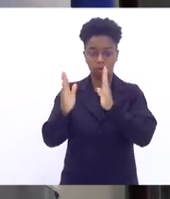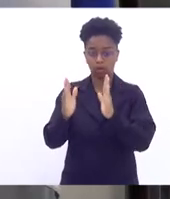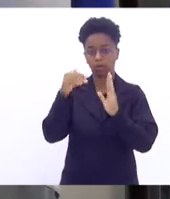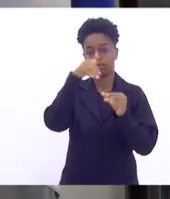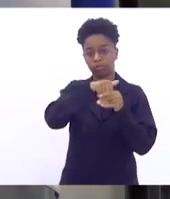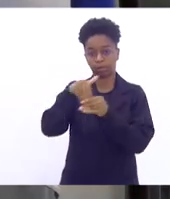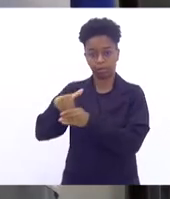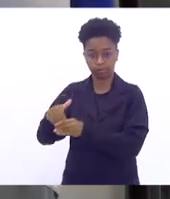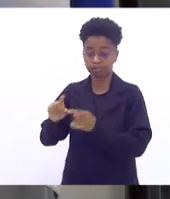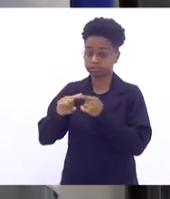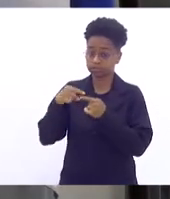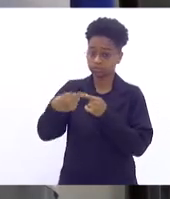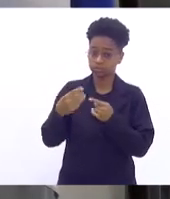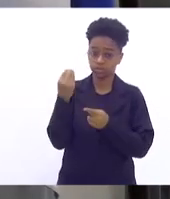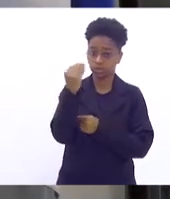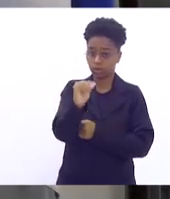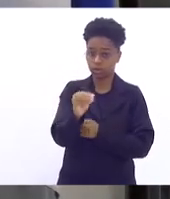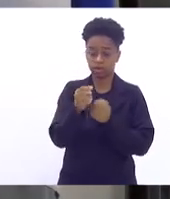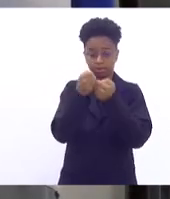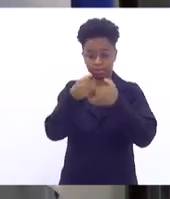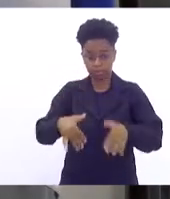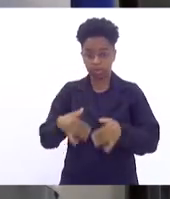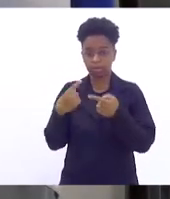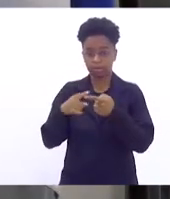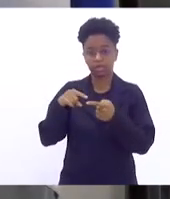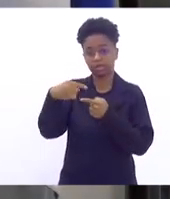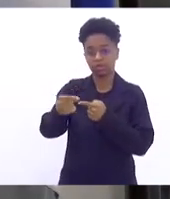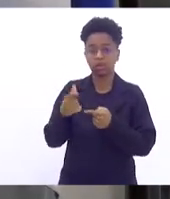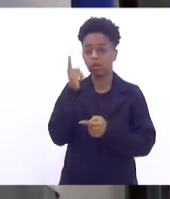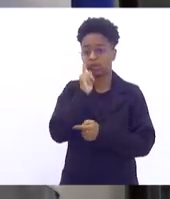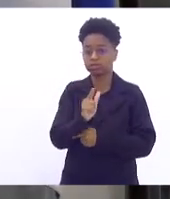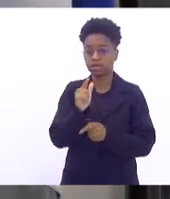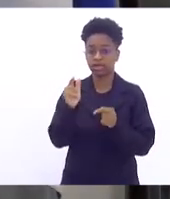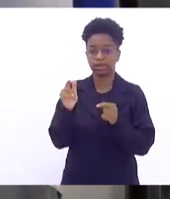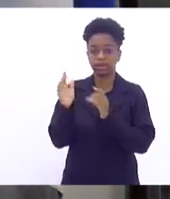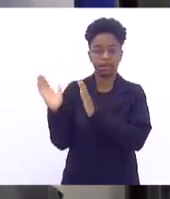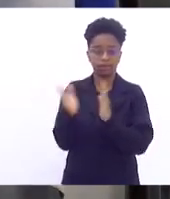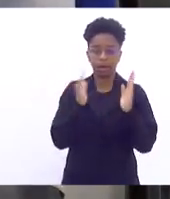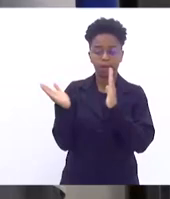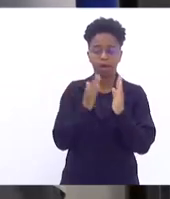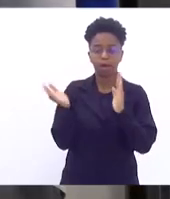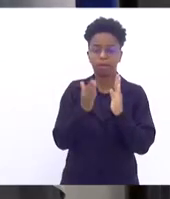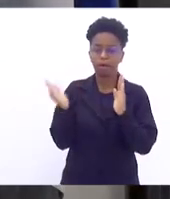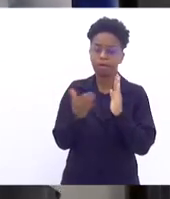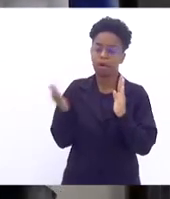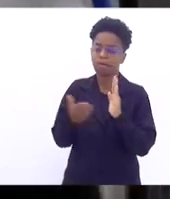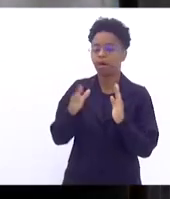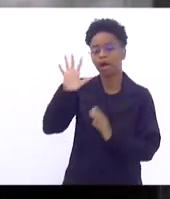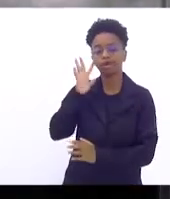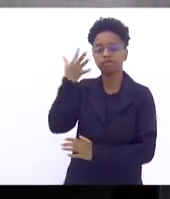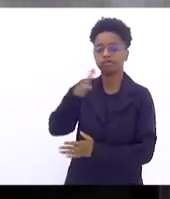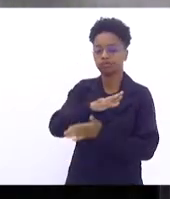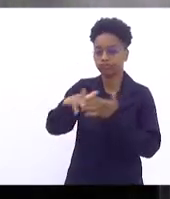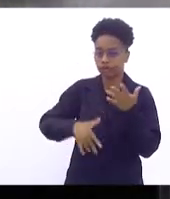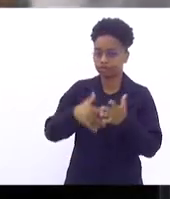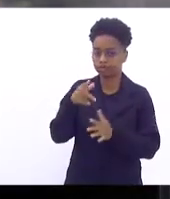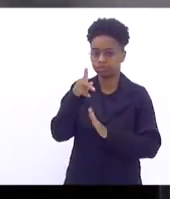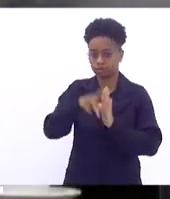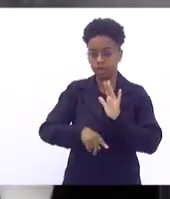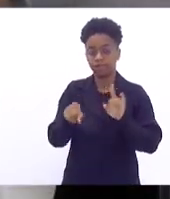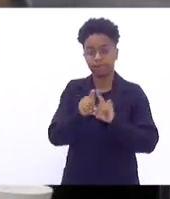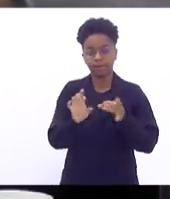e dá prejudicialidade que dessa forma a gente é desengarrafa mais de 50 projetos e permite Sobretudo com os projetos de